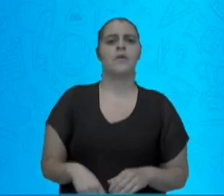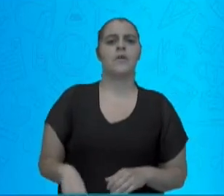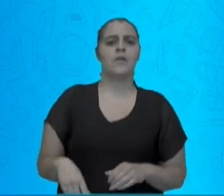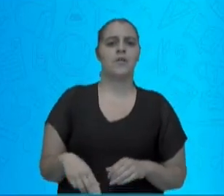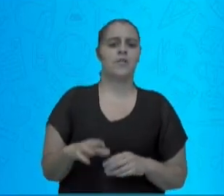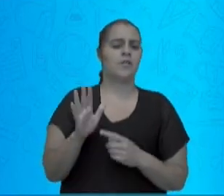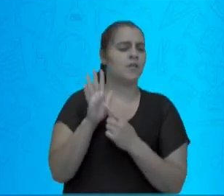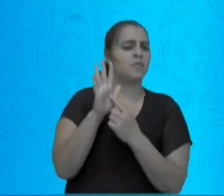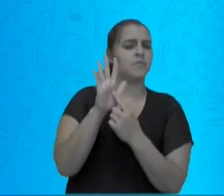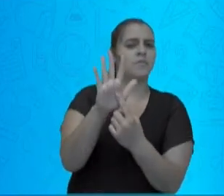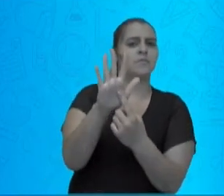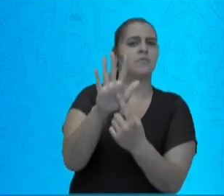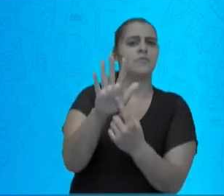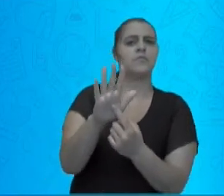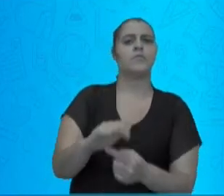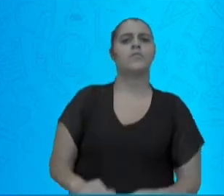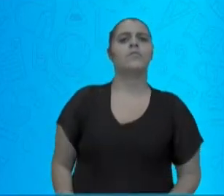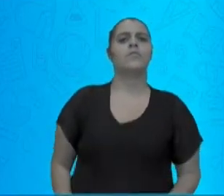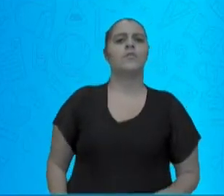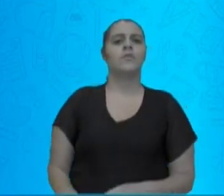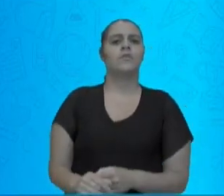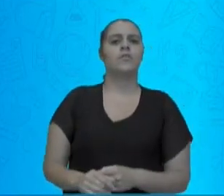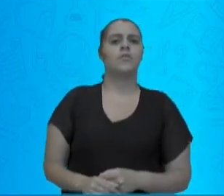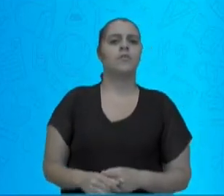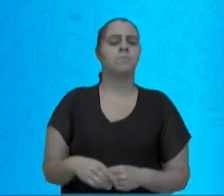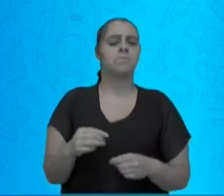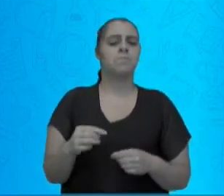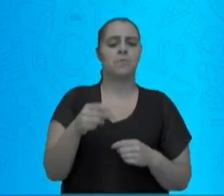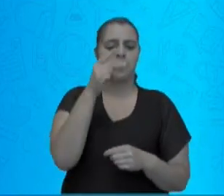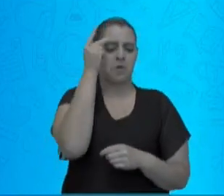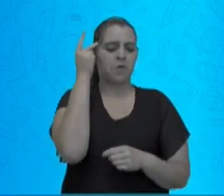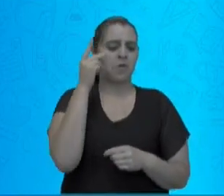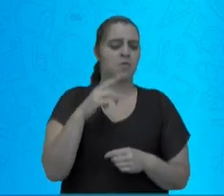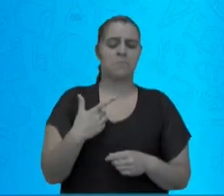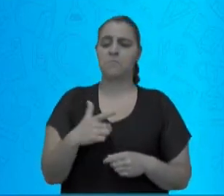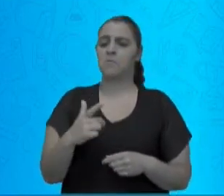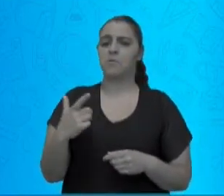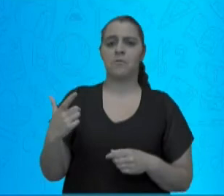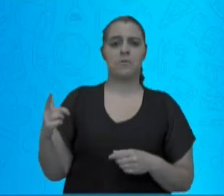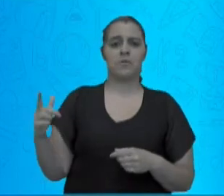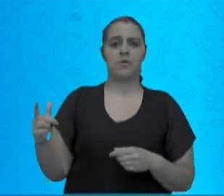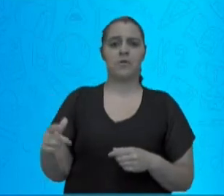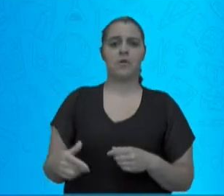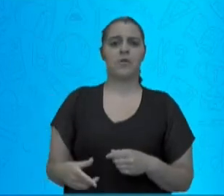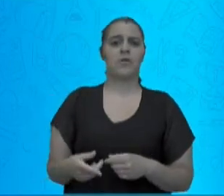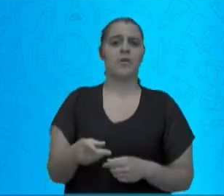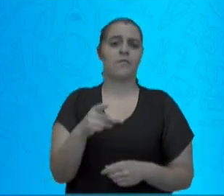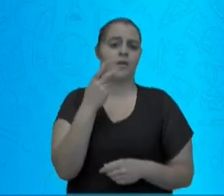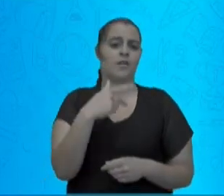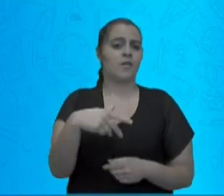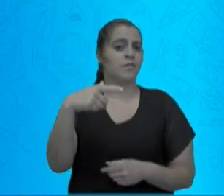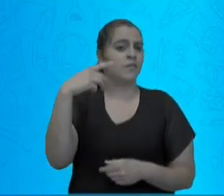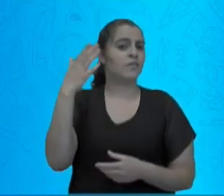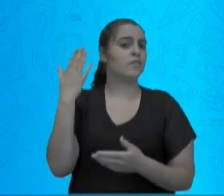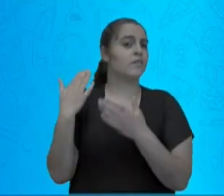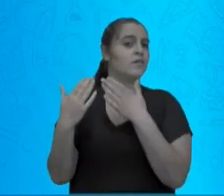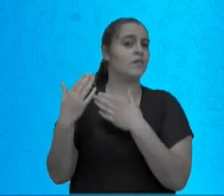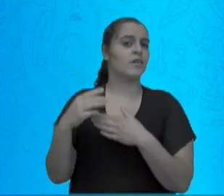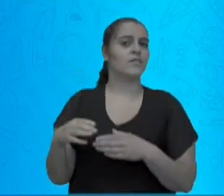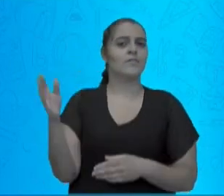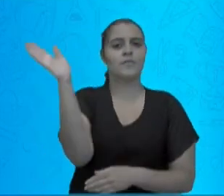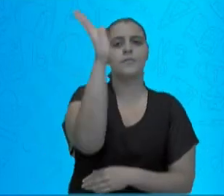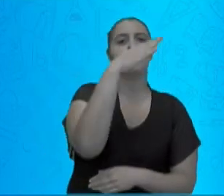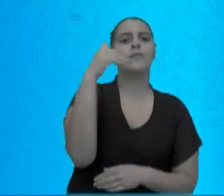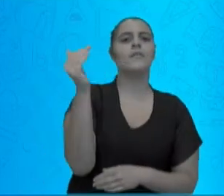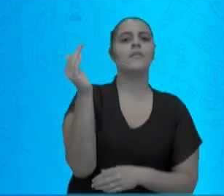sua representatividade, então eles não têm aquilo que eu disse no início, a